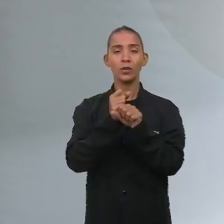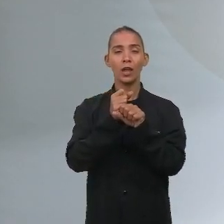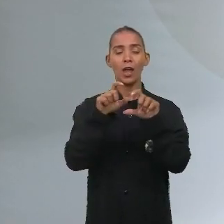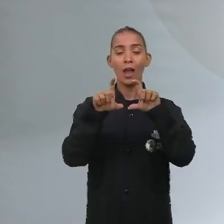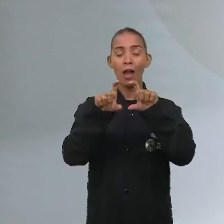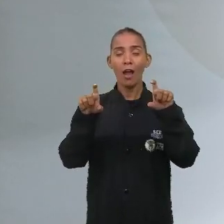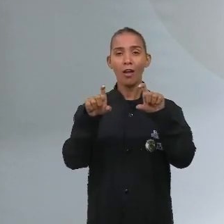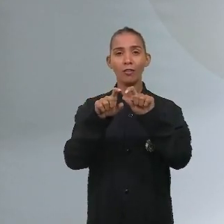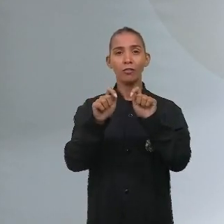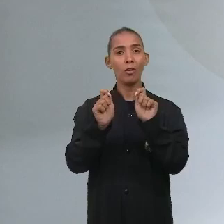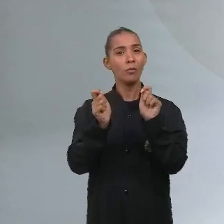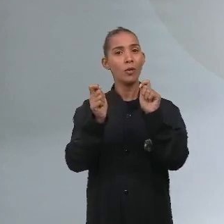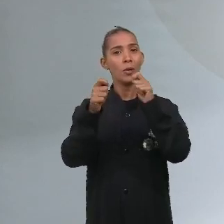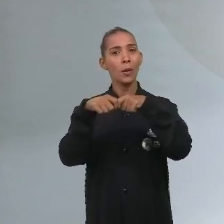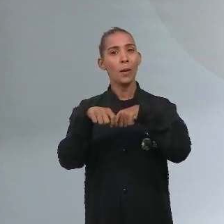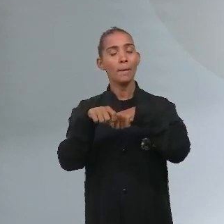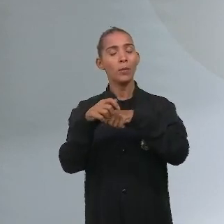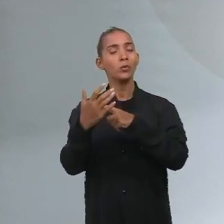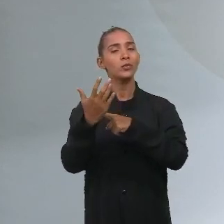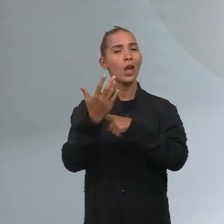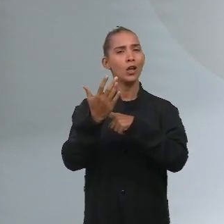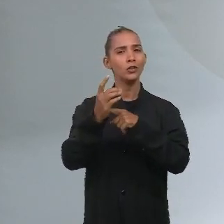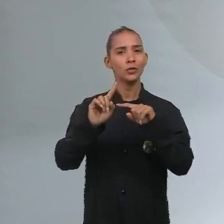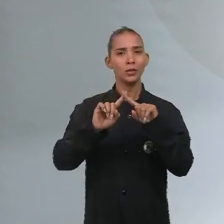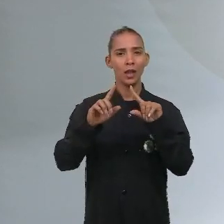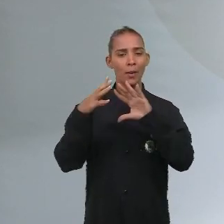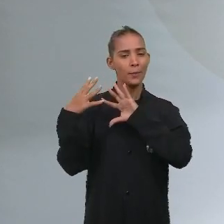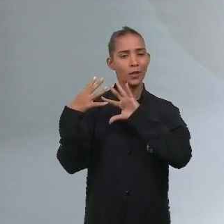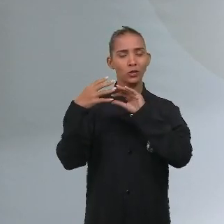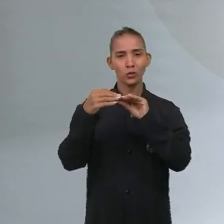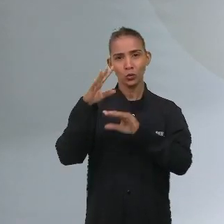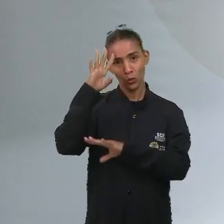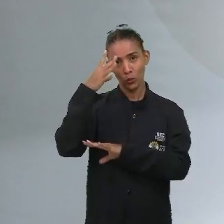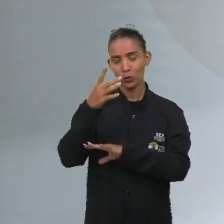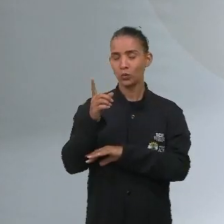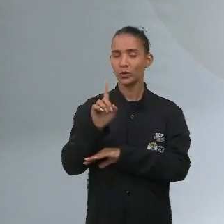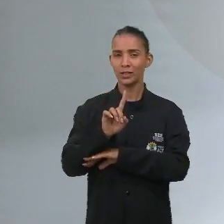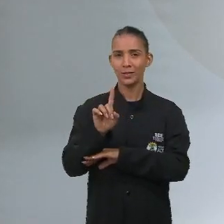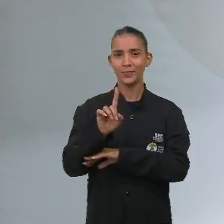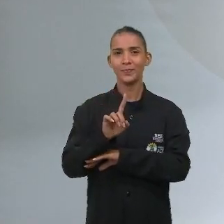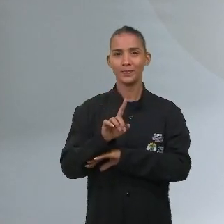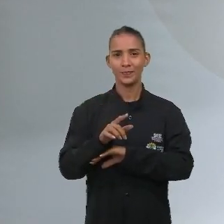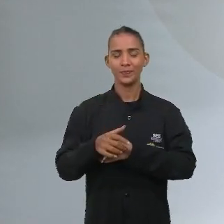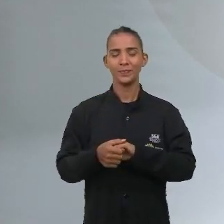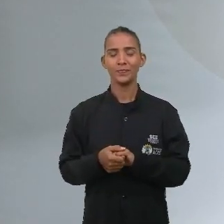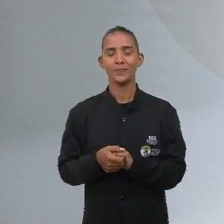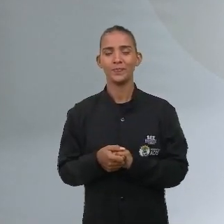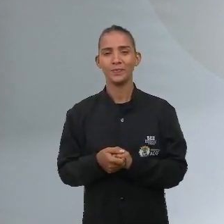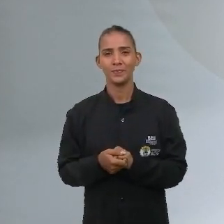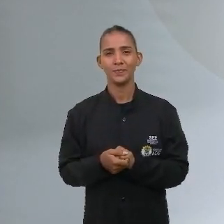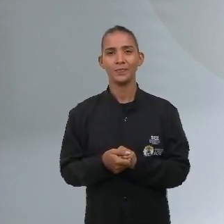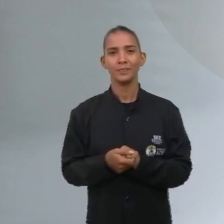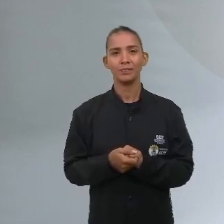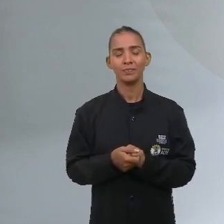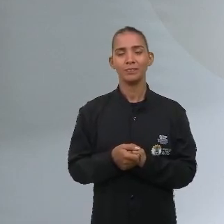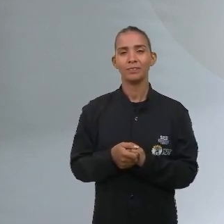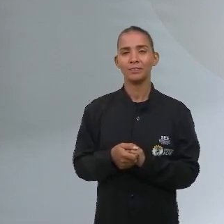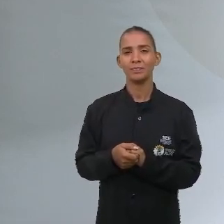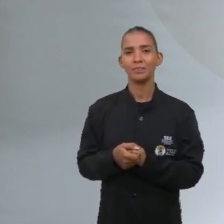fórmulas elas resolvem apenas alguns casos particulares. Elas não resolvem todos os tipos de problema.